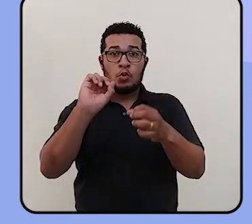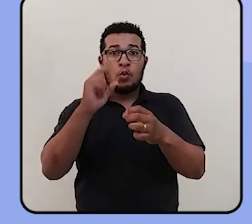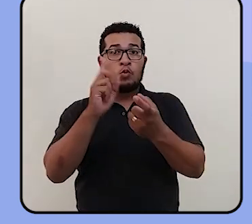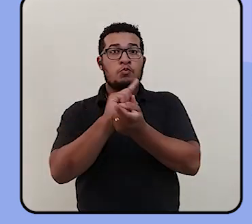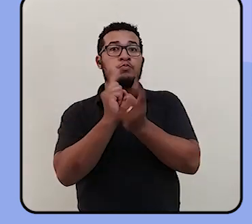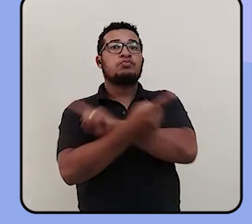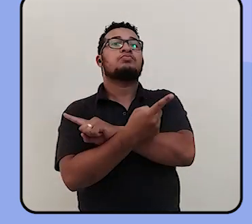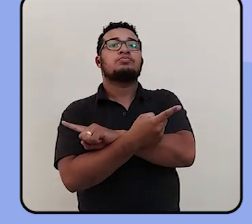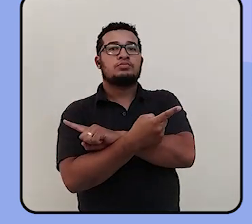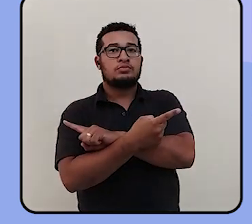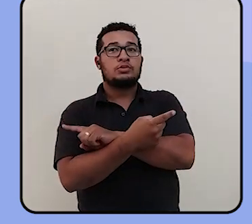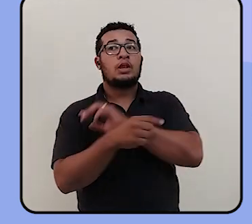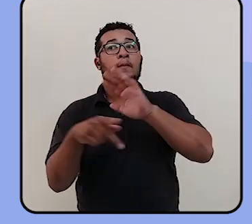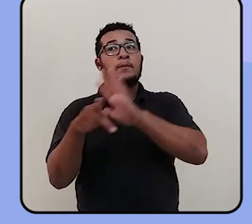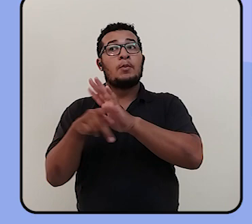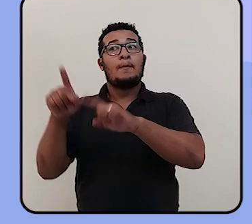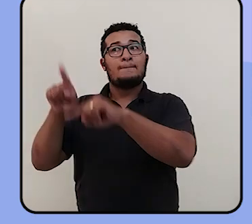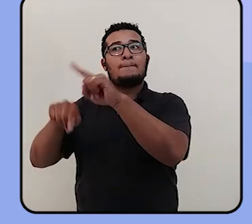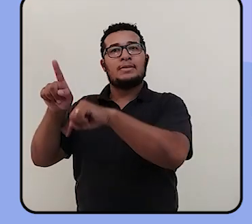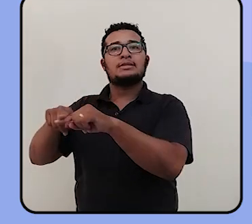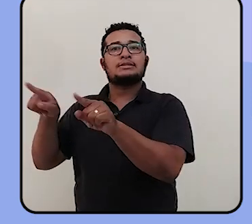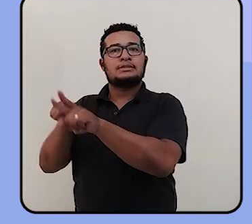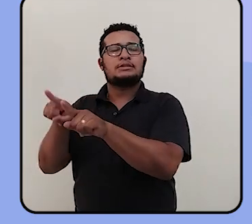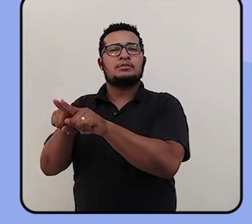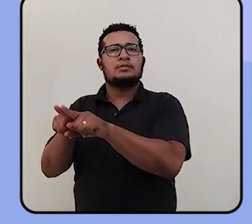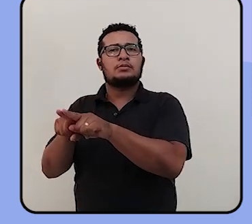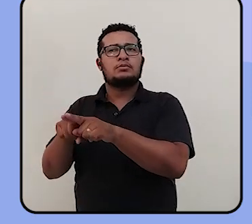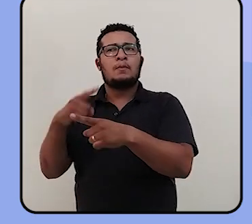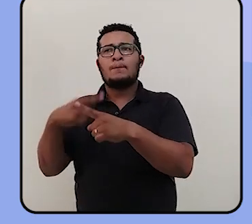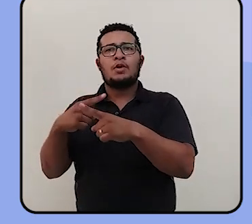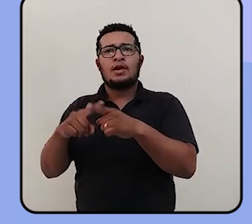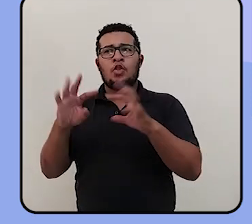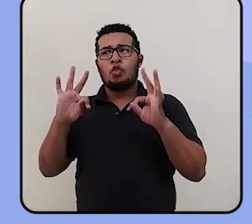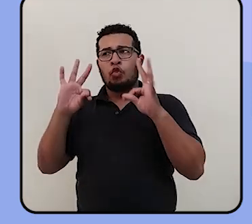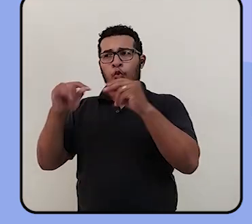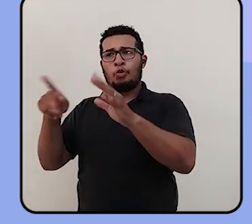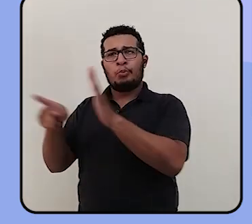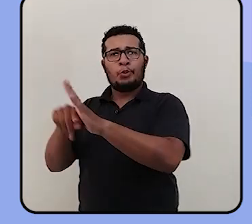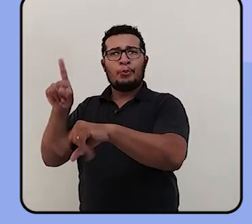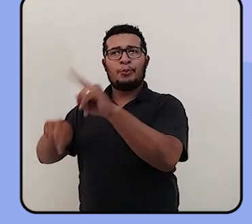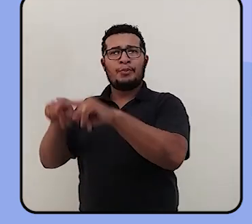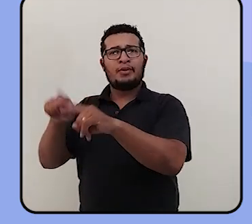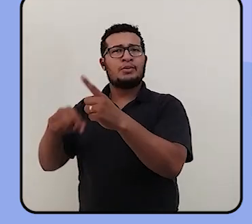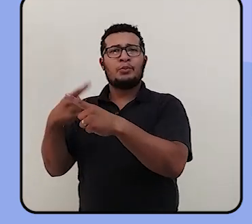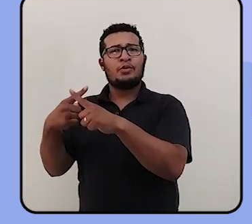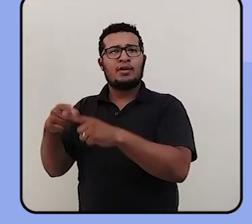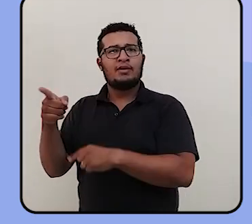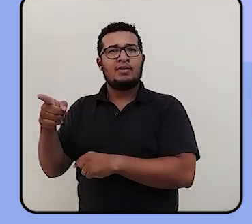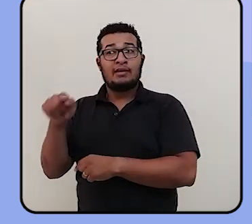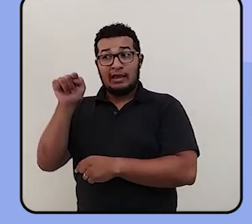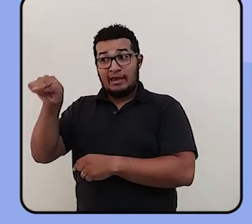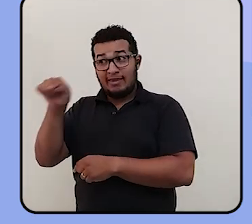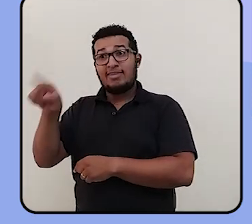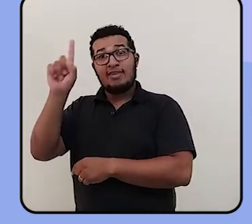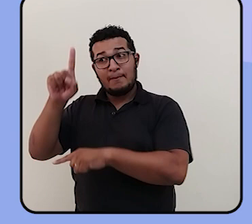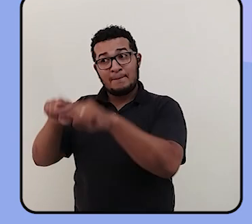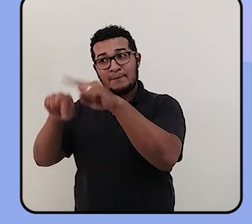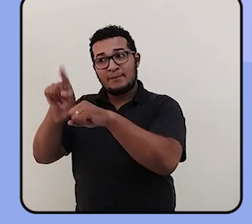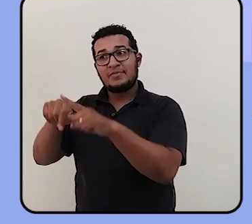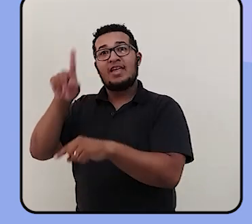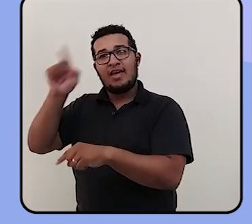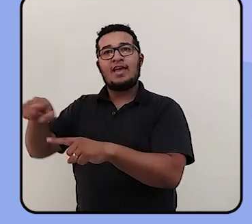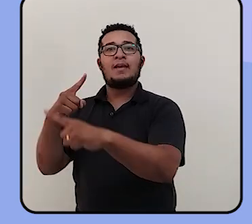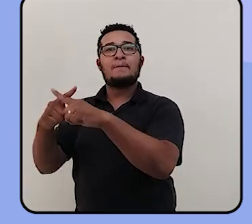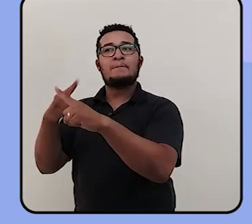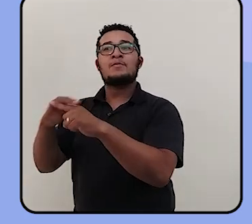ou inversamente proporcional ao número de peças. Por que tem que ser tudo relacionado ao número de peças? Porque é